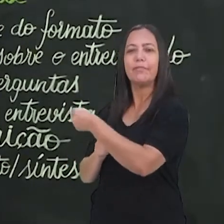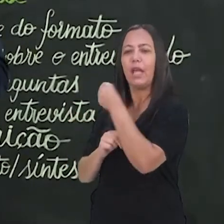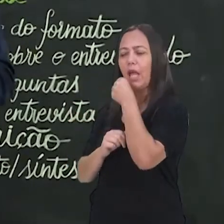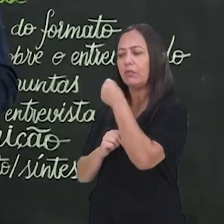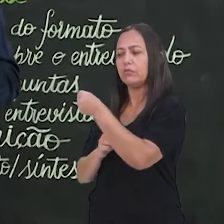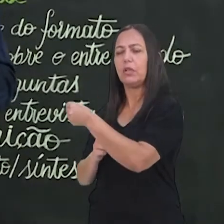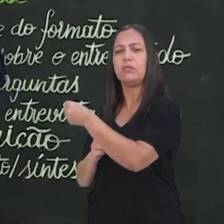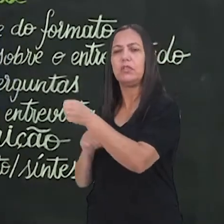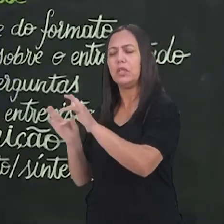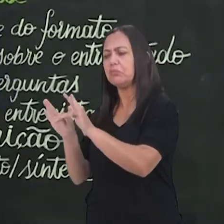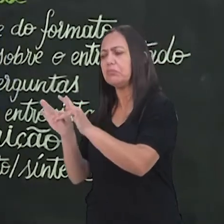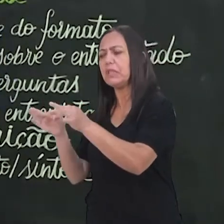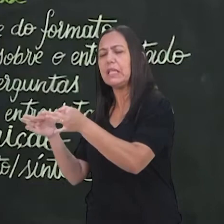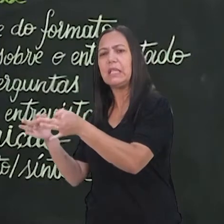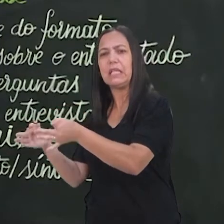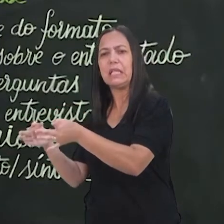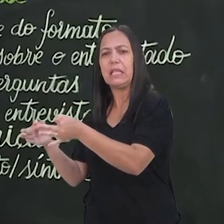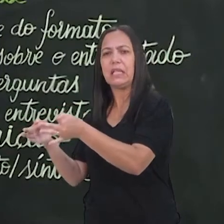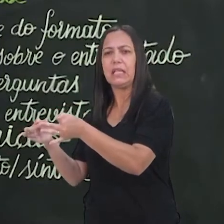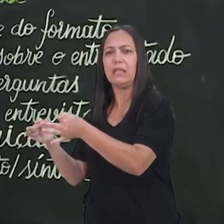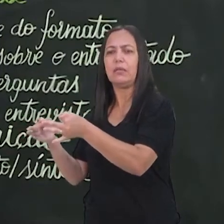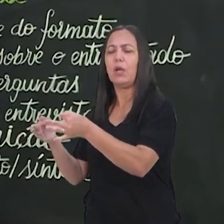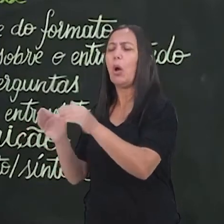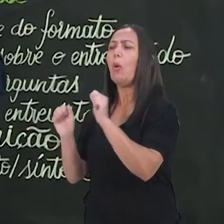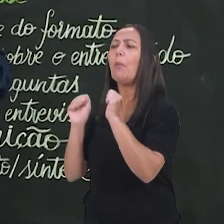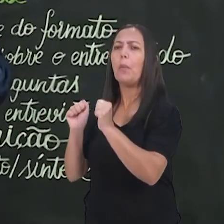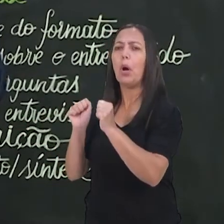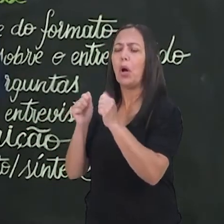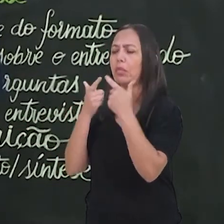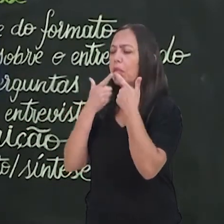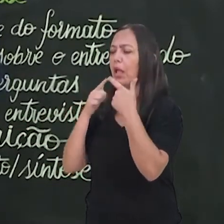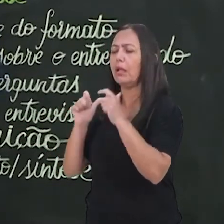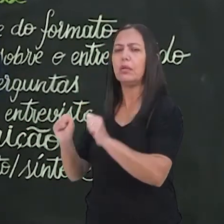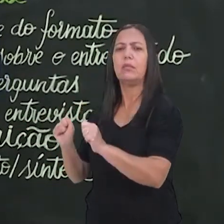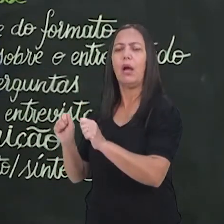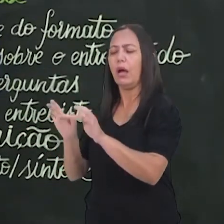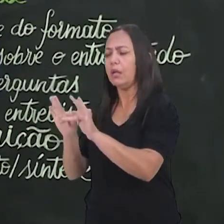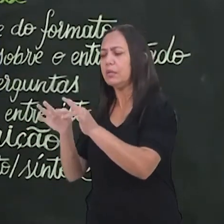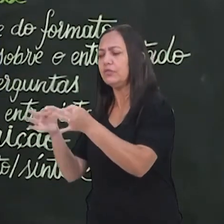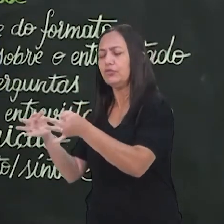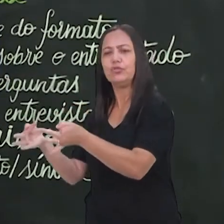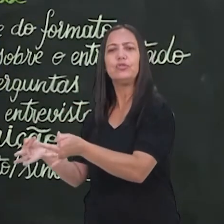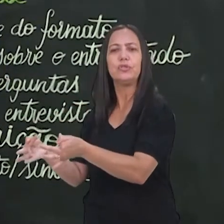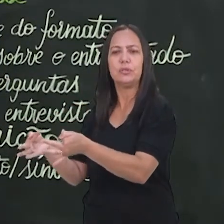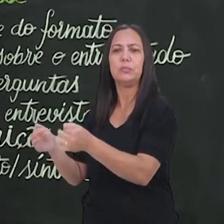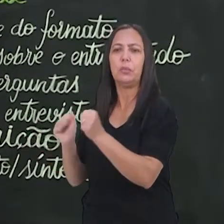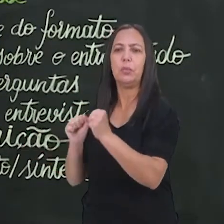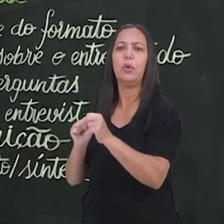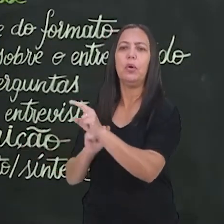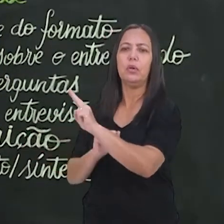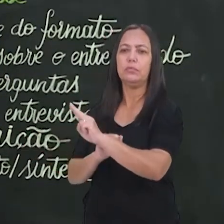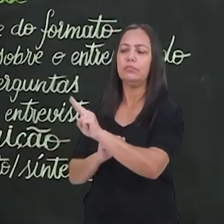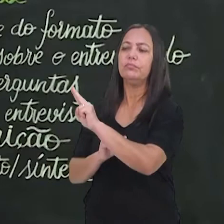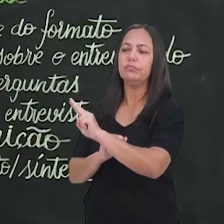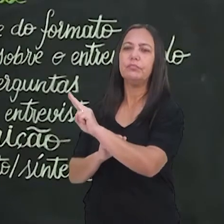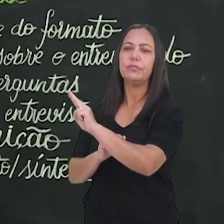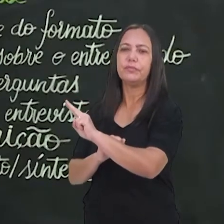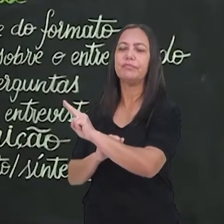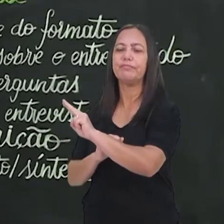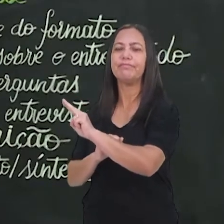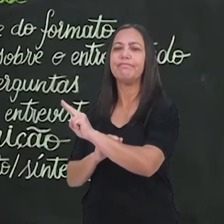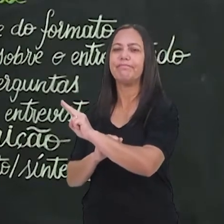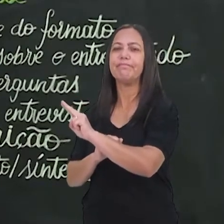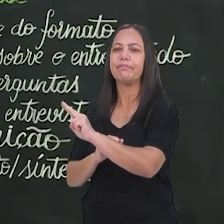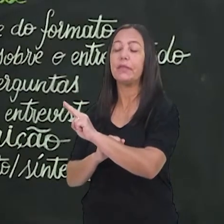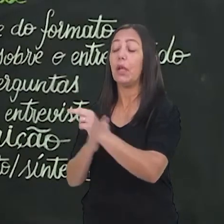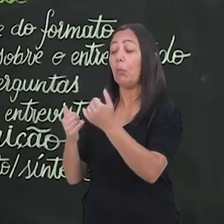mais informal. Ou seja, você vai poder utilizar uma linguagem não necessariamente tão formal, tão voltada para a norma padrão. Você pode brincar um